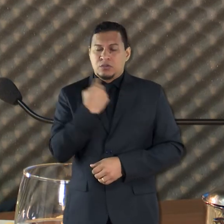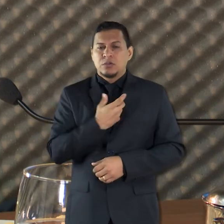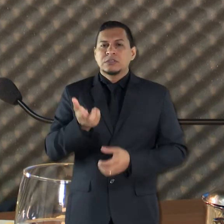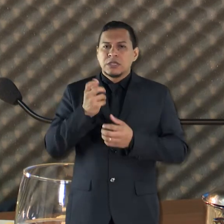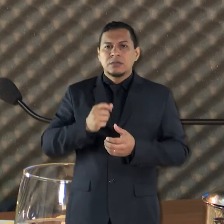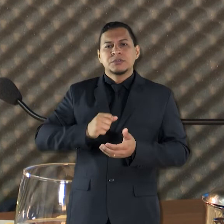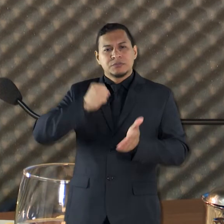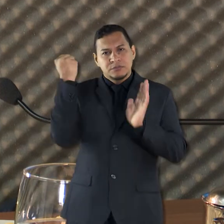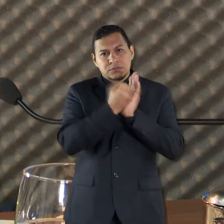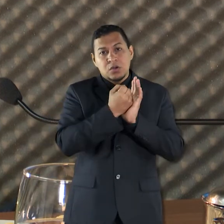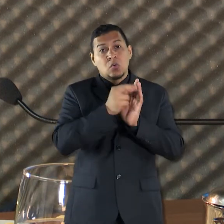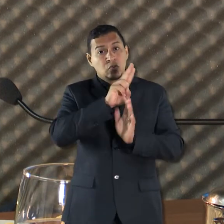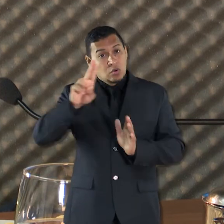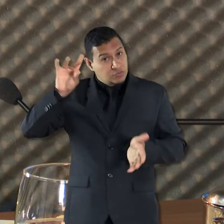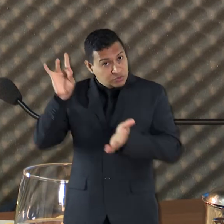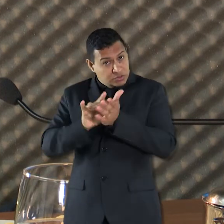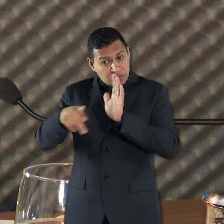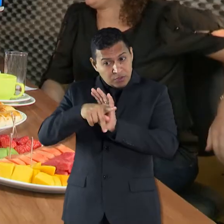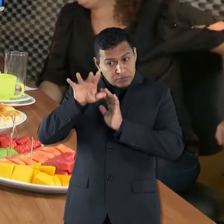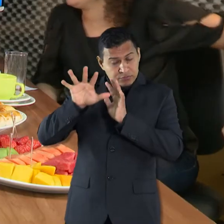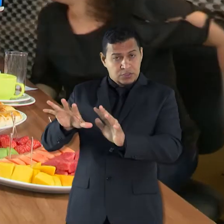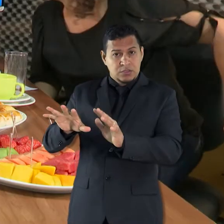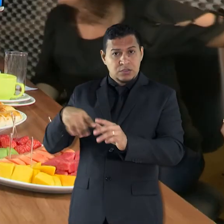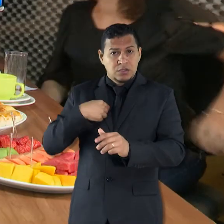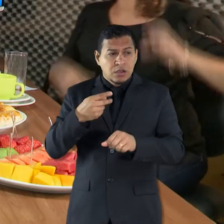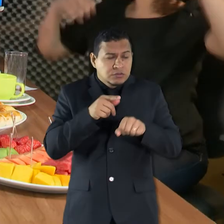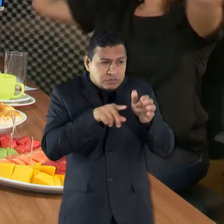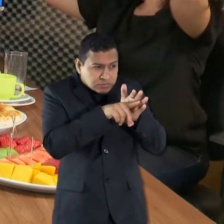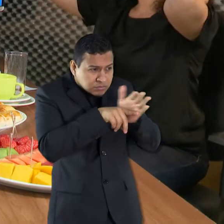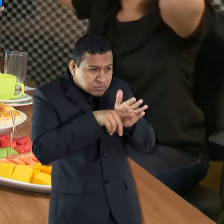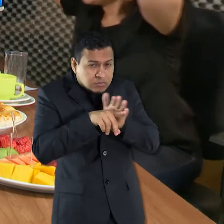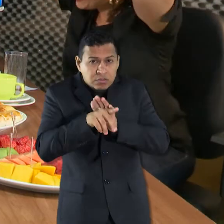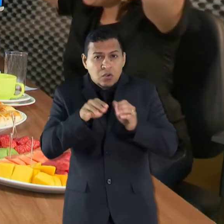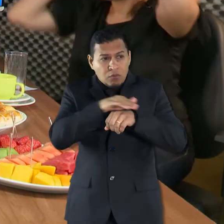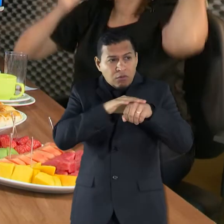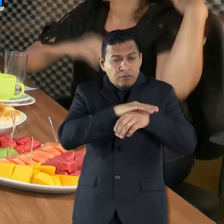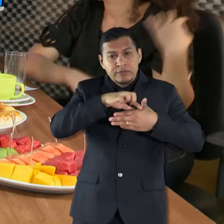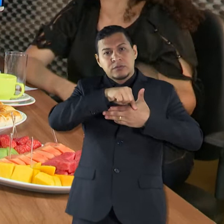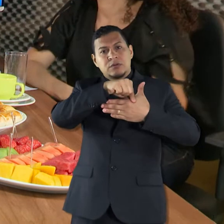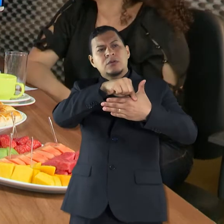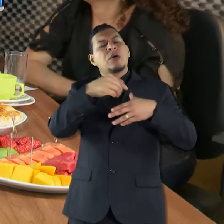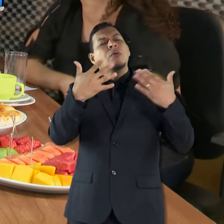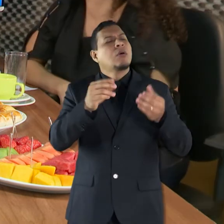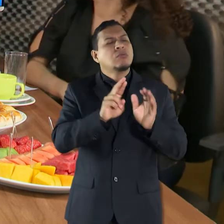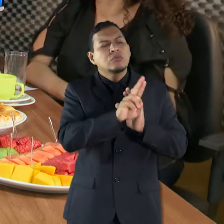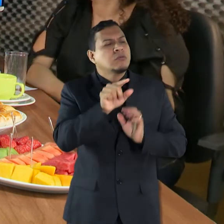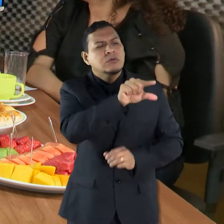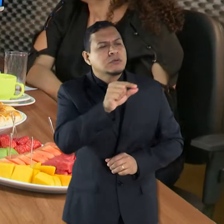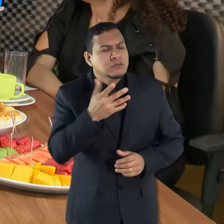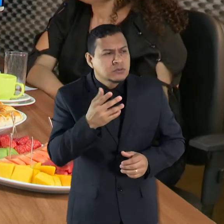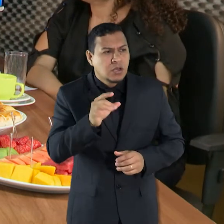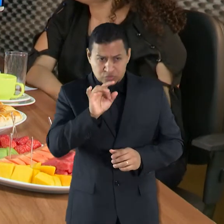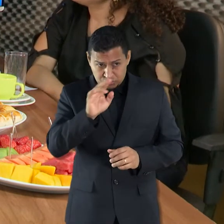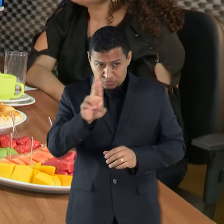mantém um nome indígena, à vontade dele. Eu já ia perguntar, e como é que vocês fazem? Não, a gente faz a consulta sobre a comunidade. A gente sempre conversa com as lideranças, como é que vocês querem o